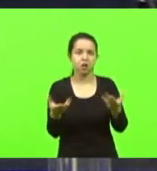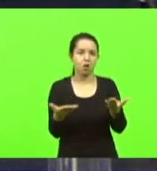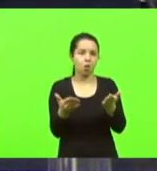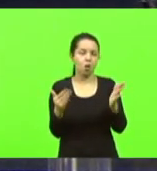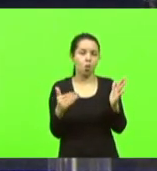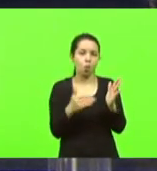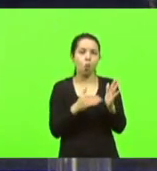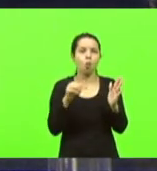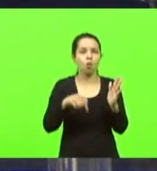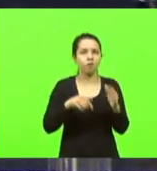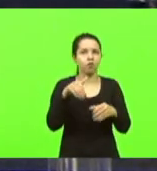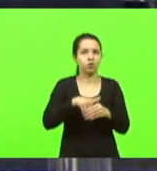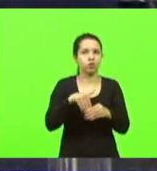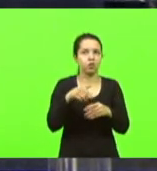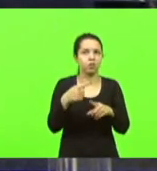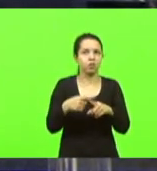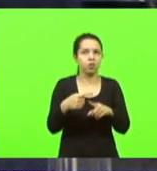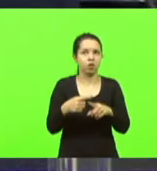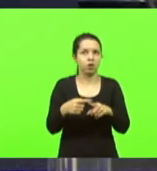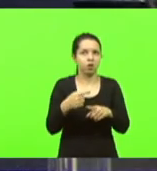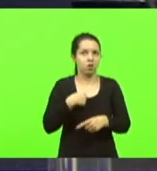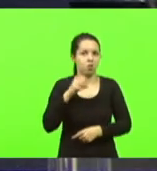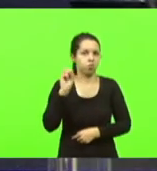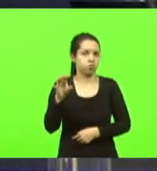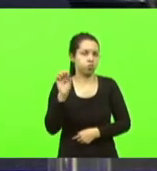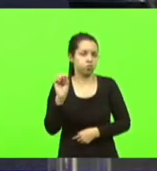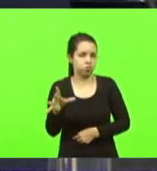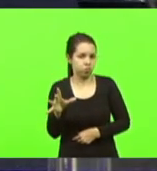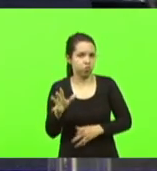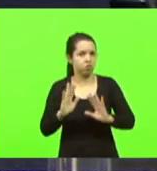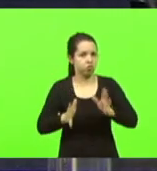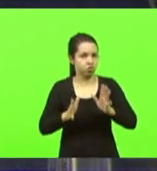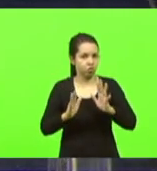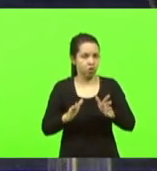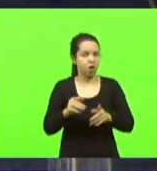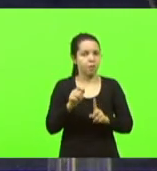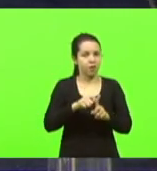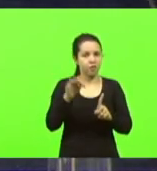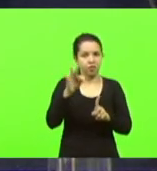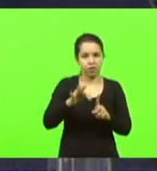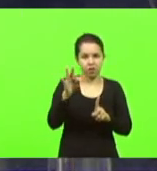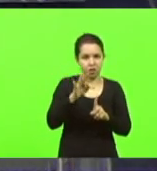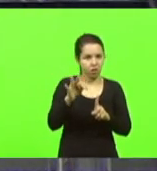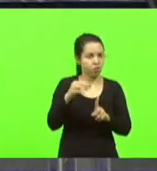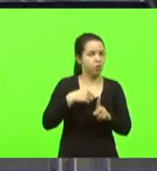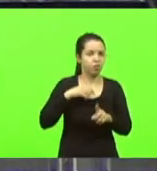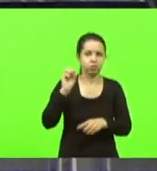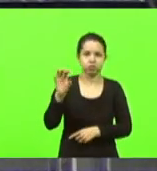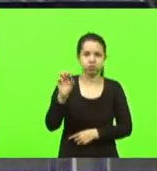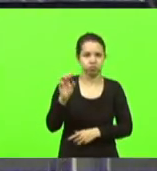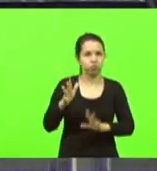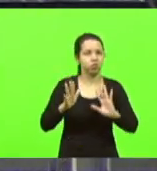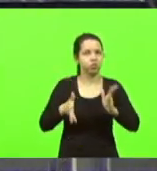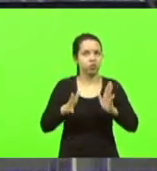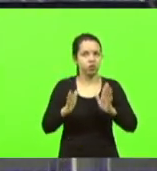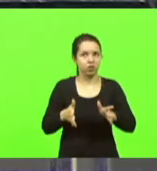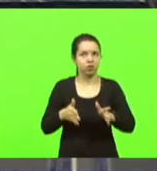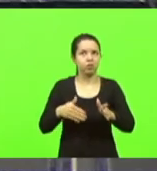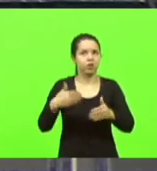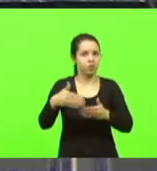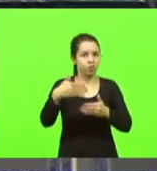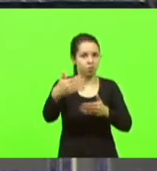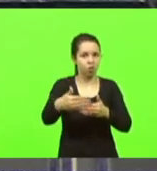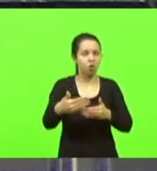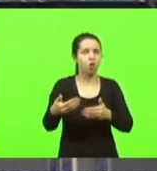que eu vou voltar aqui porque eu já estou de saída daqui Deputado Júlio fevereiro não estarei mais aqui mas daqui a pouco vai voltar